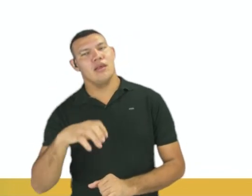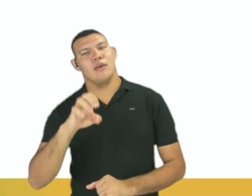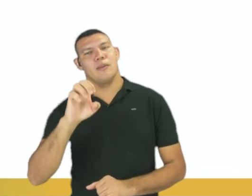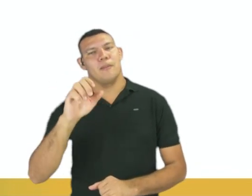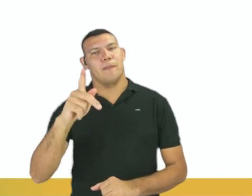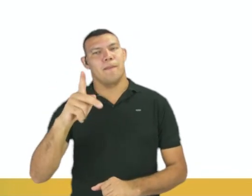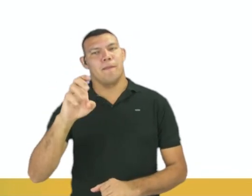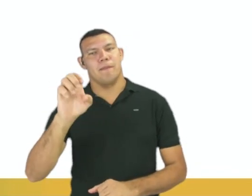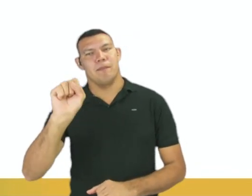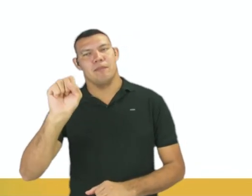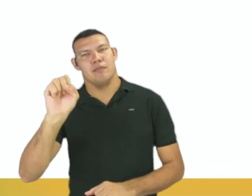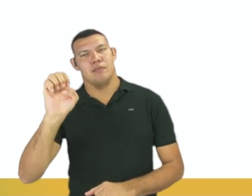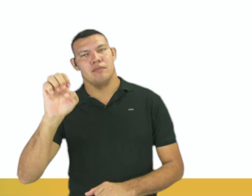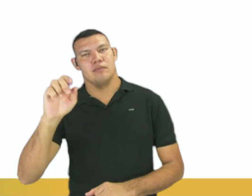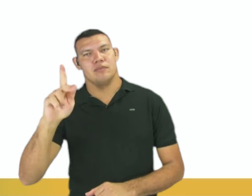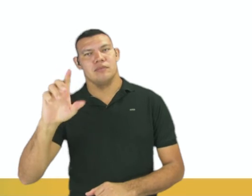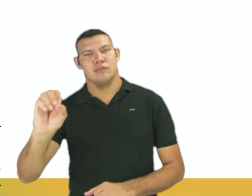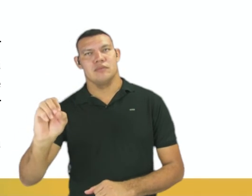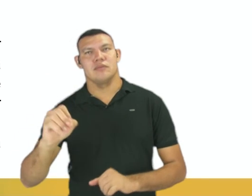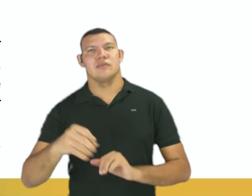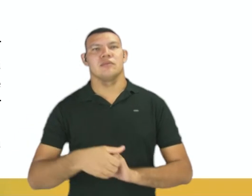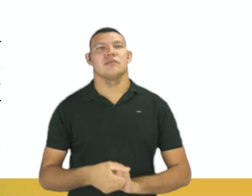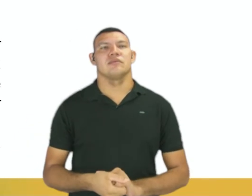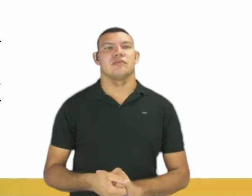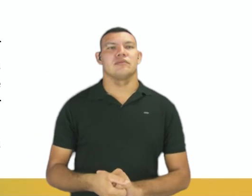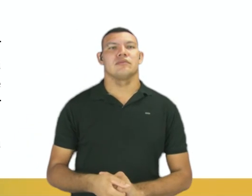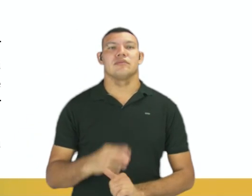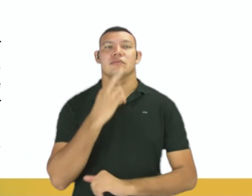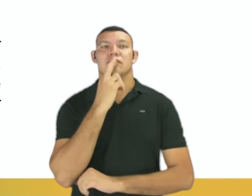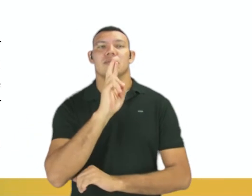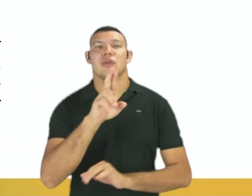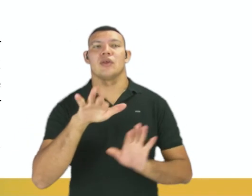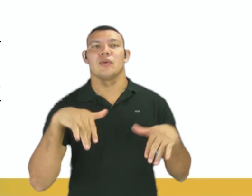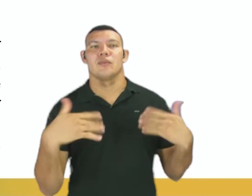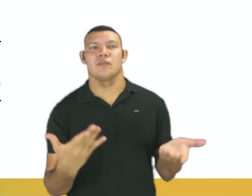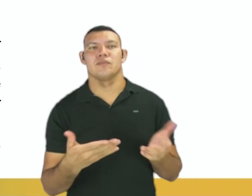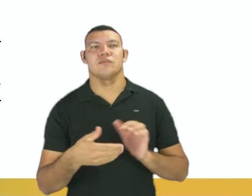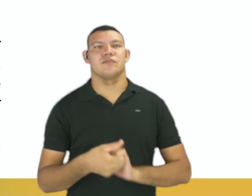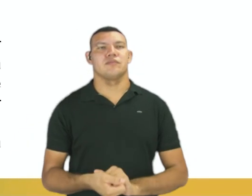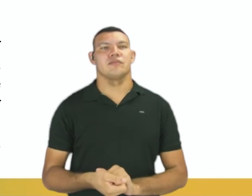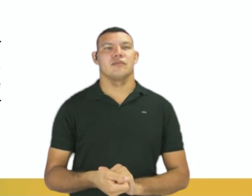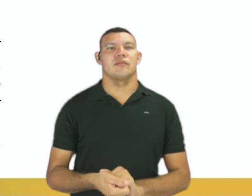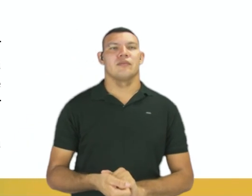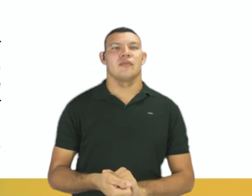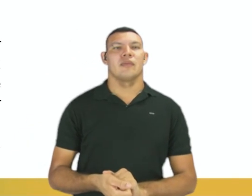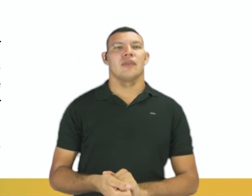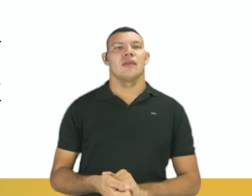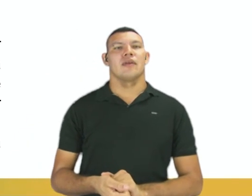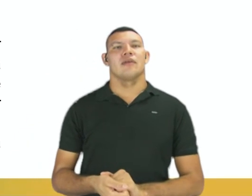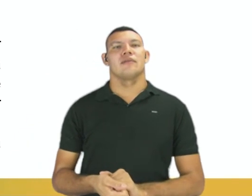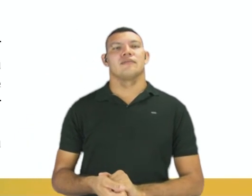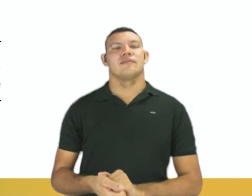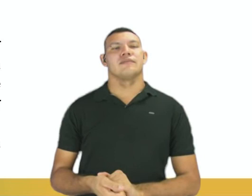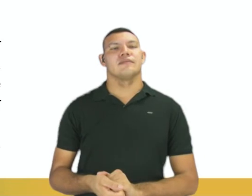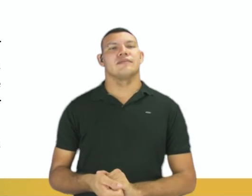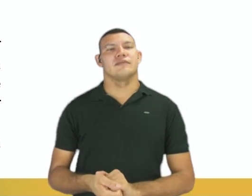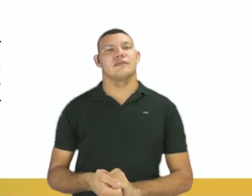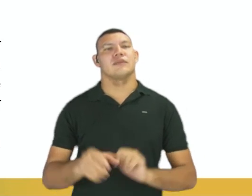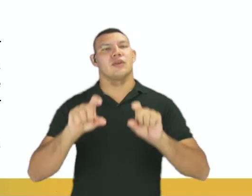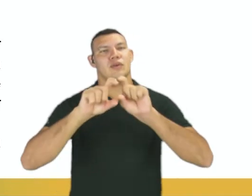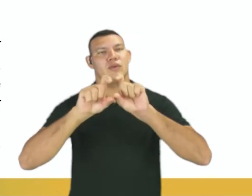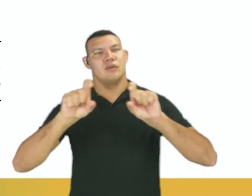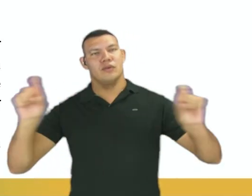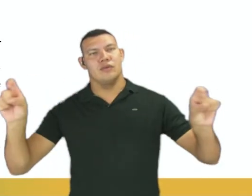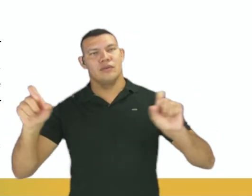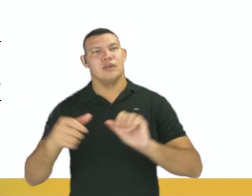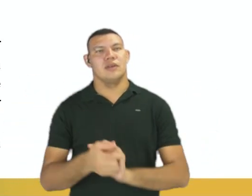pêssego com creme Mas vamos a resposta ó quer sobremesa pêssego com creme como eu